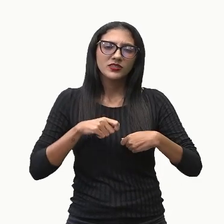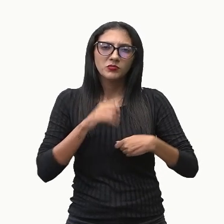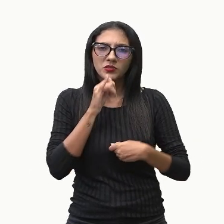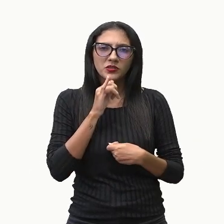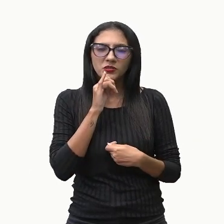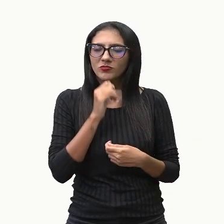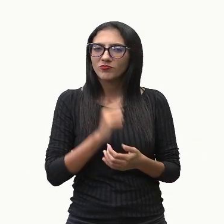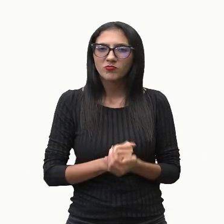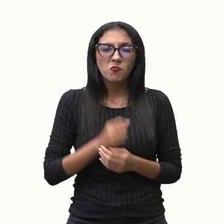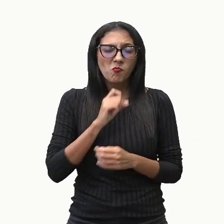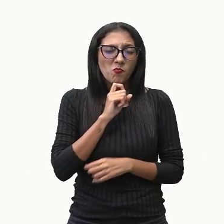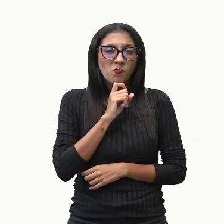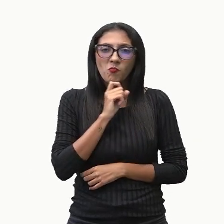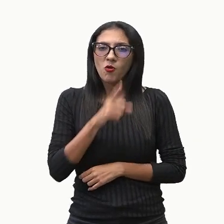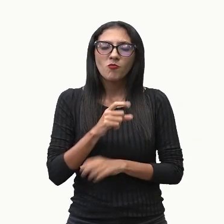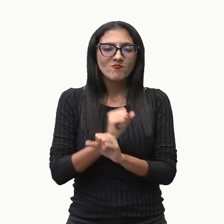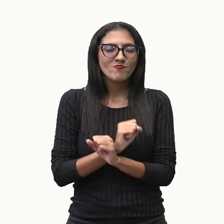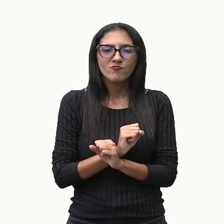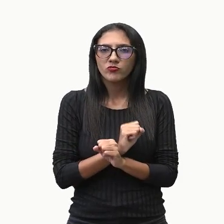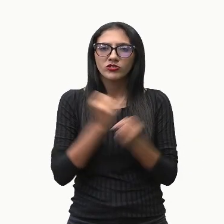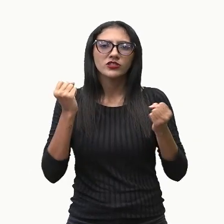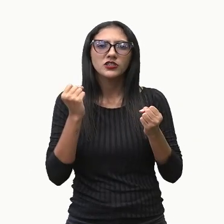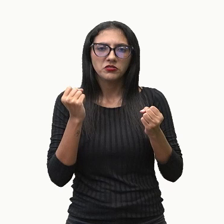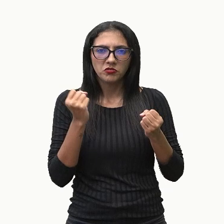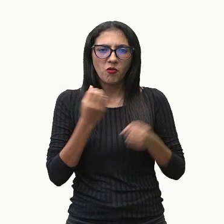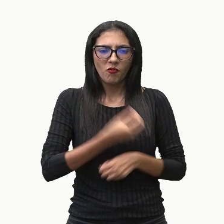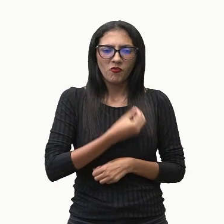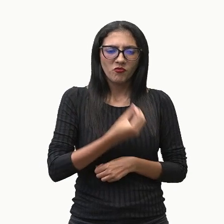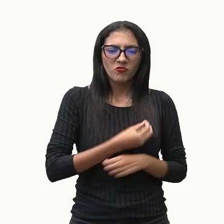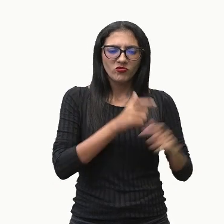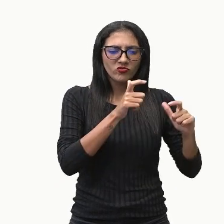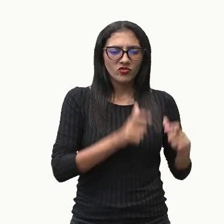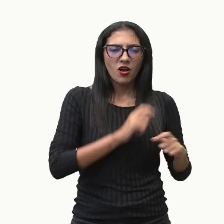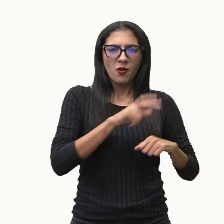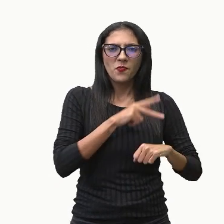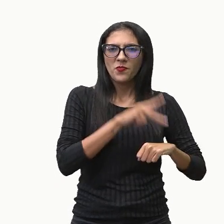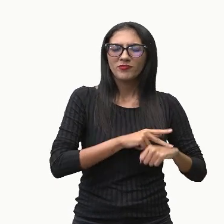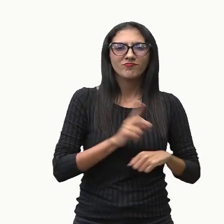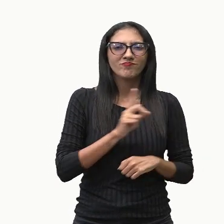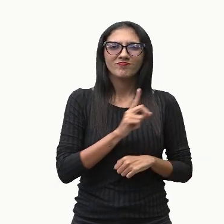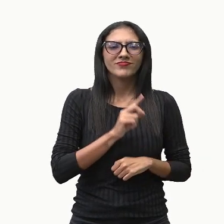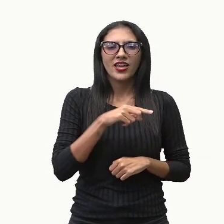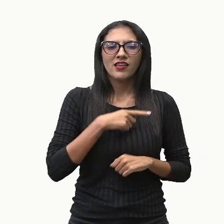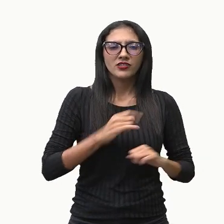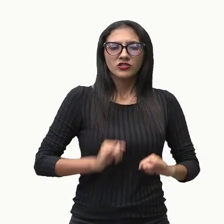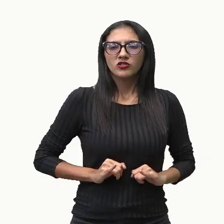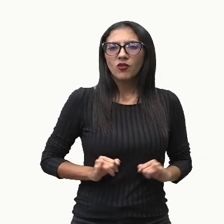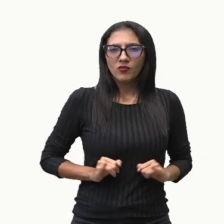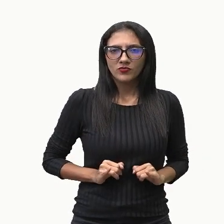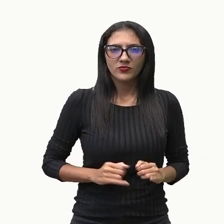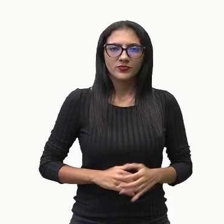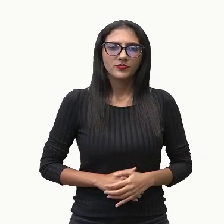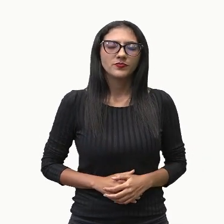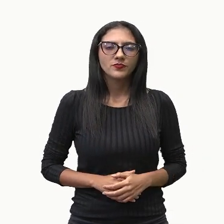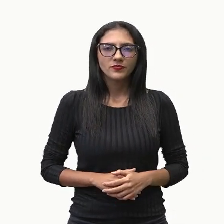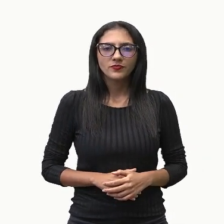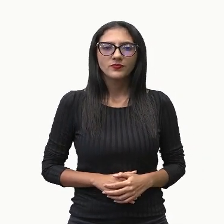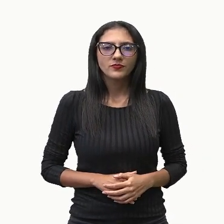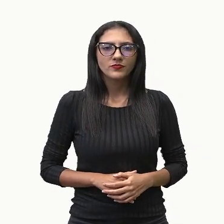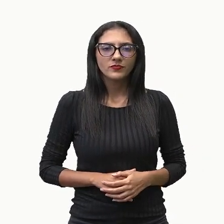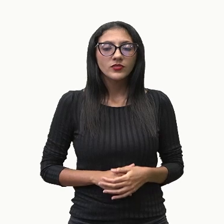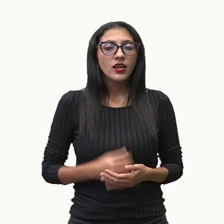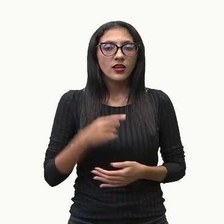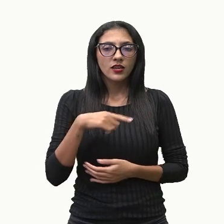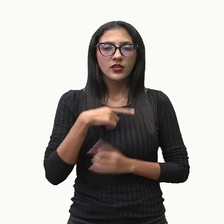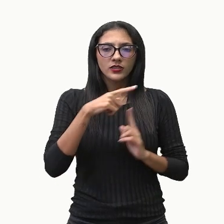terem condições de escolher ficar lá onde estão sofrendo algum tipo de pressão, tá? Esse